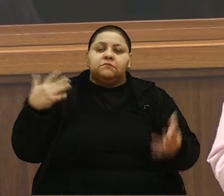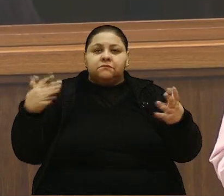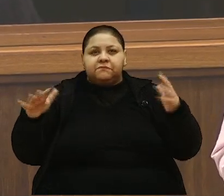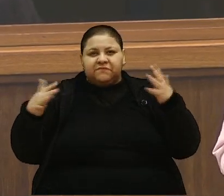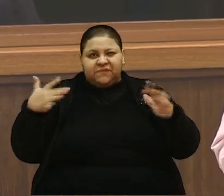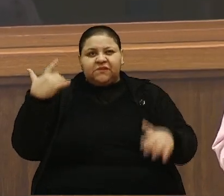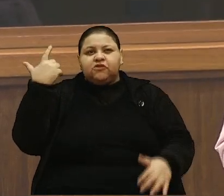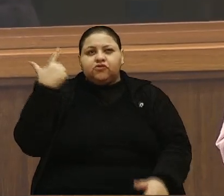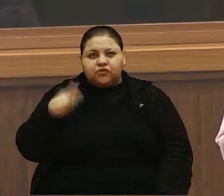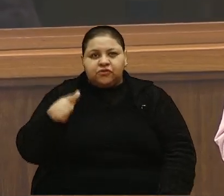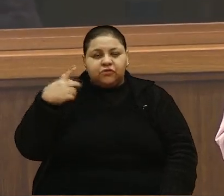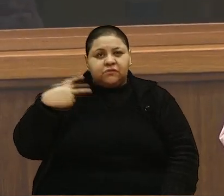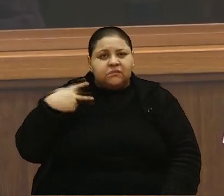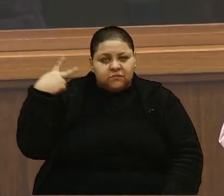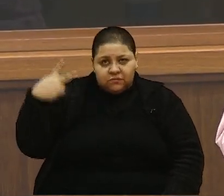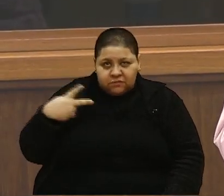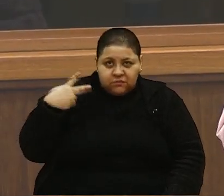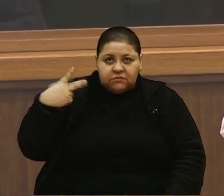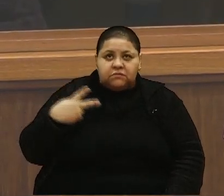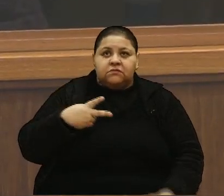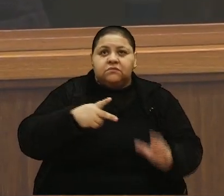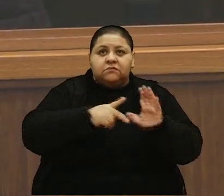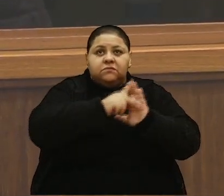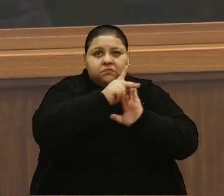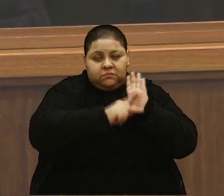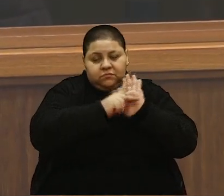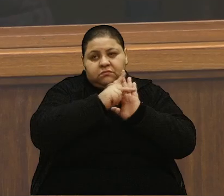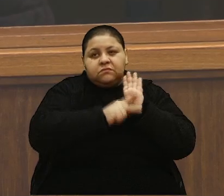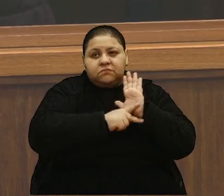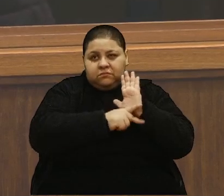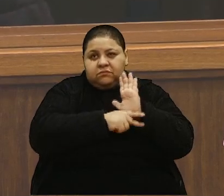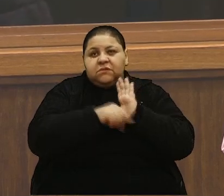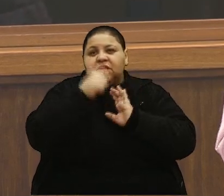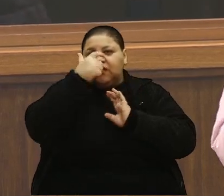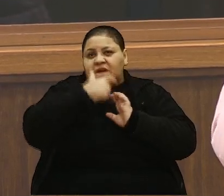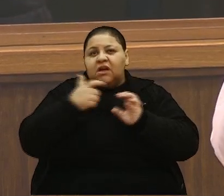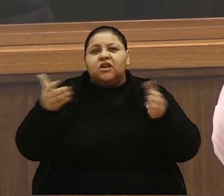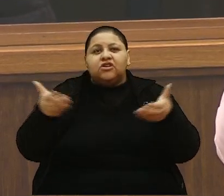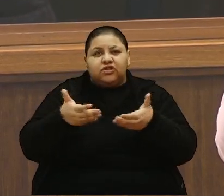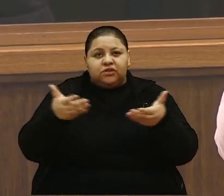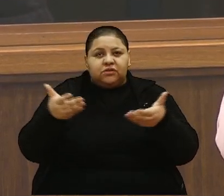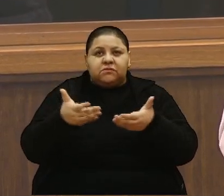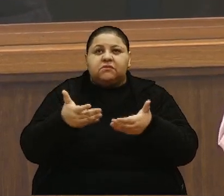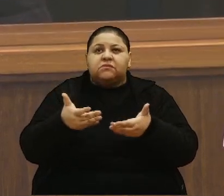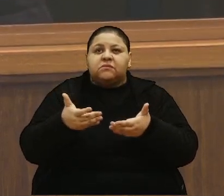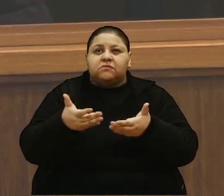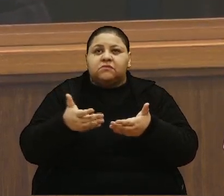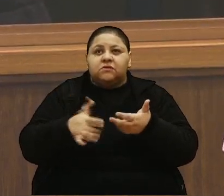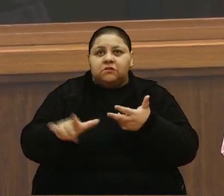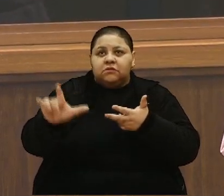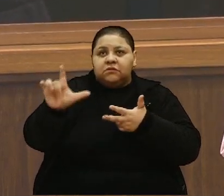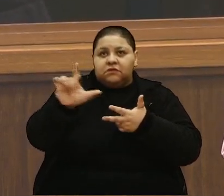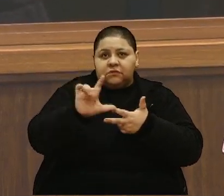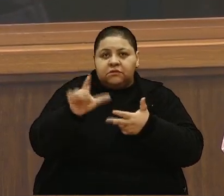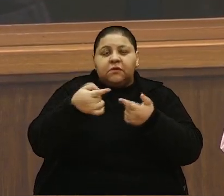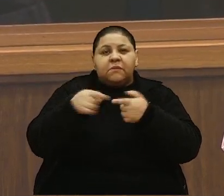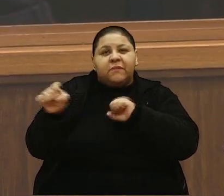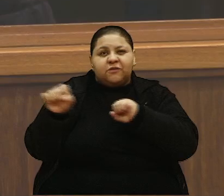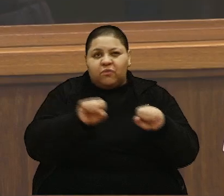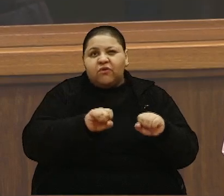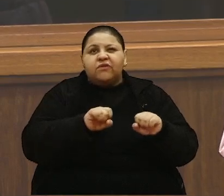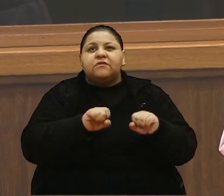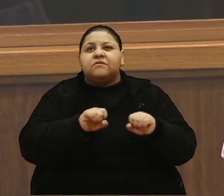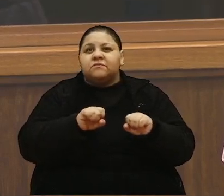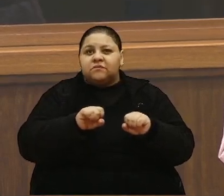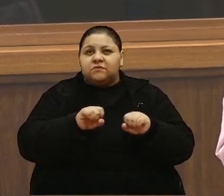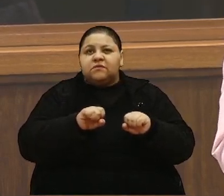mais uma vez, vereadora, por esse projeto e acho, hoje eu estou na escola do Legislativo, mas pode talvez até